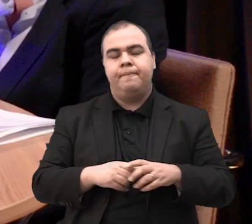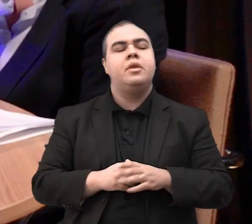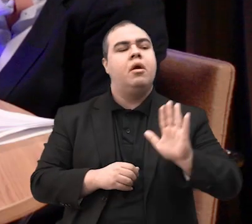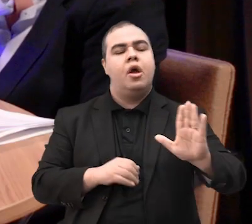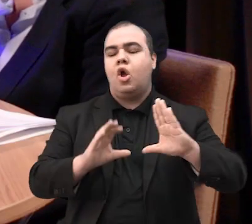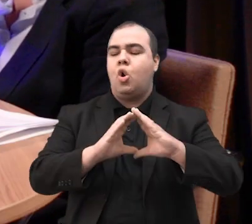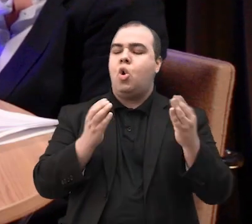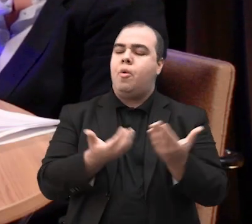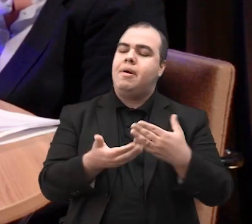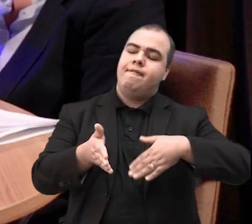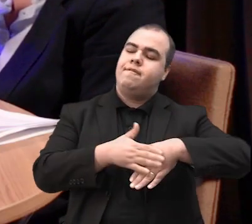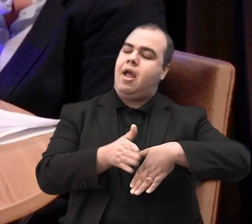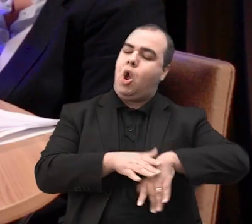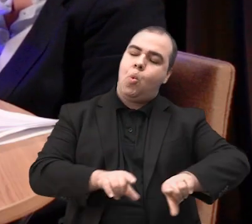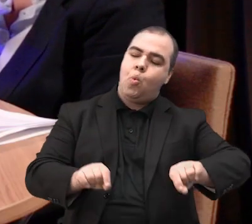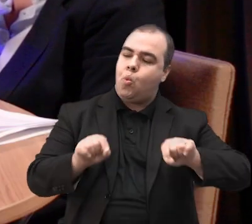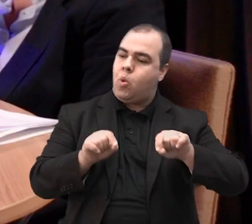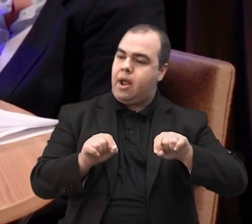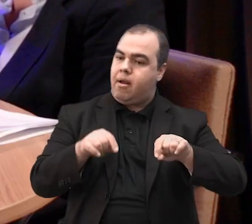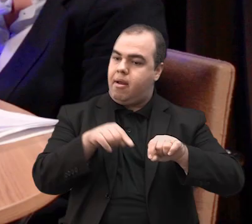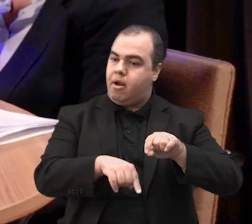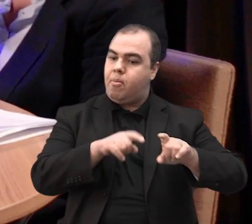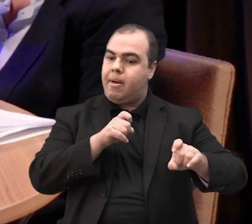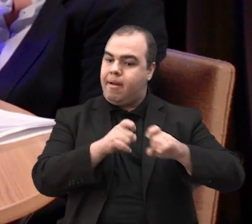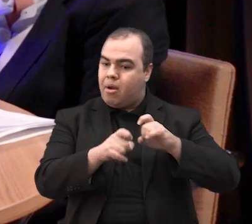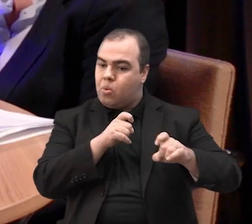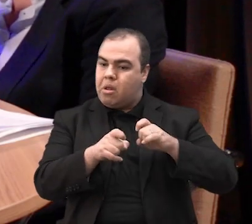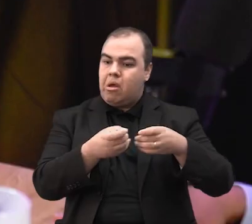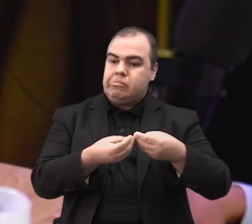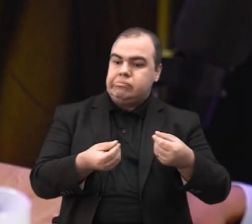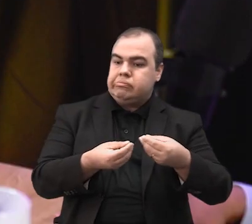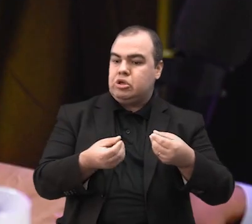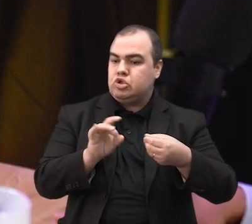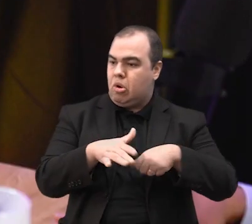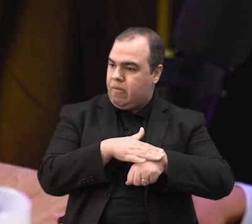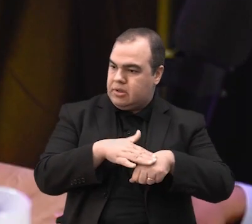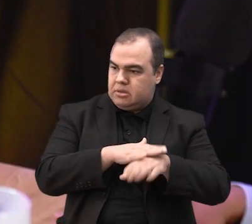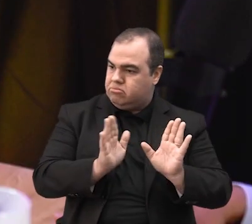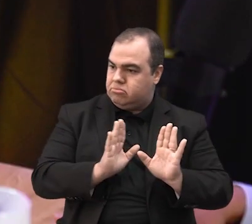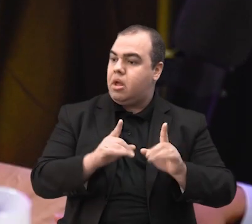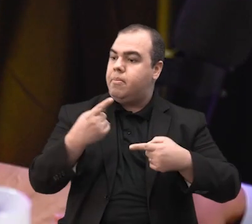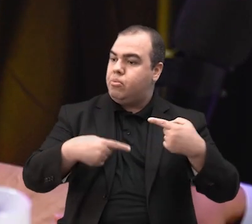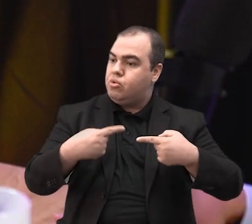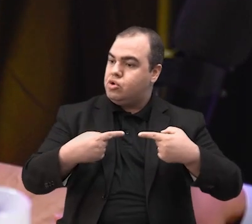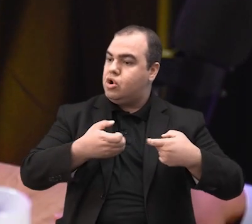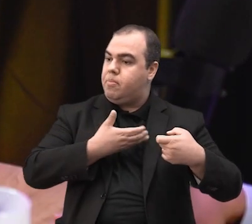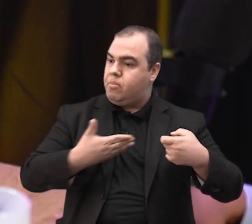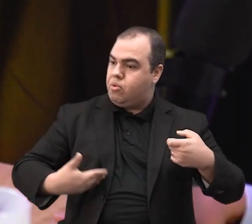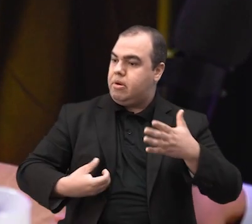a cultura obviamente não é uma reunião não é para ficar só conversando é para formular política pública Então